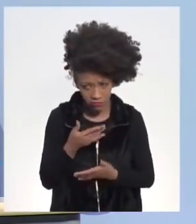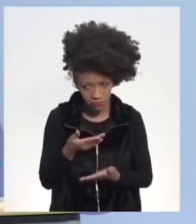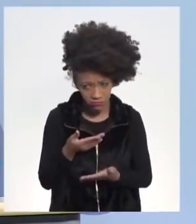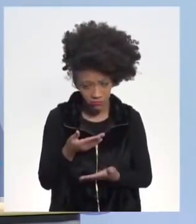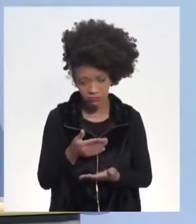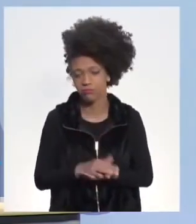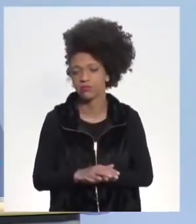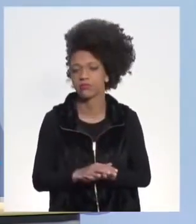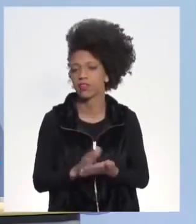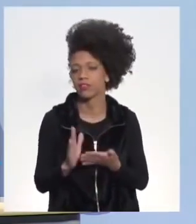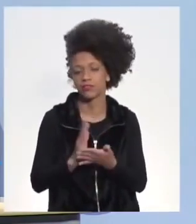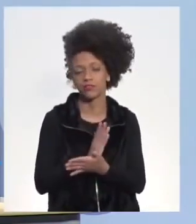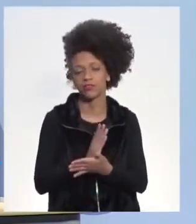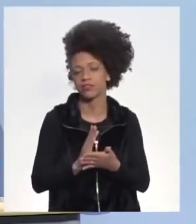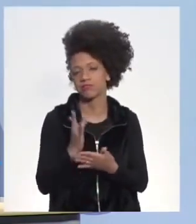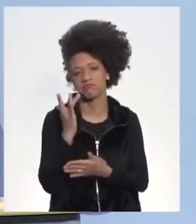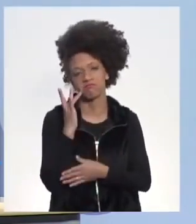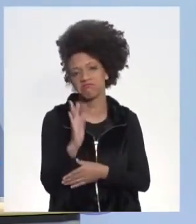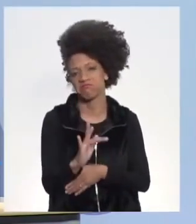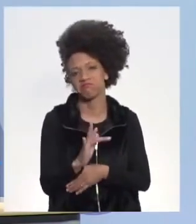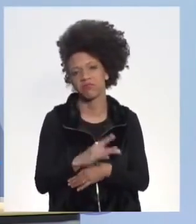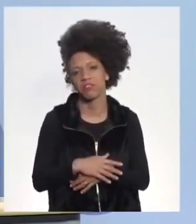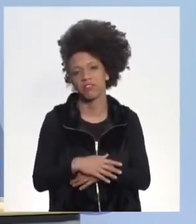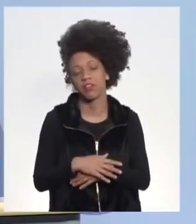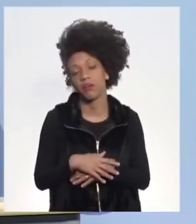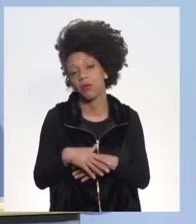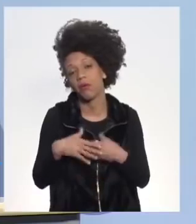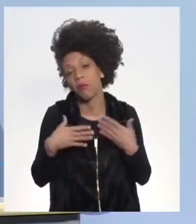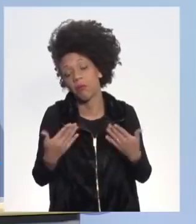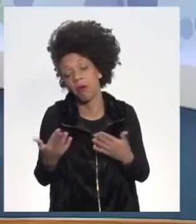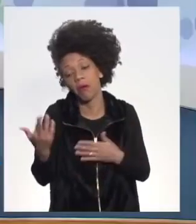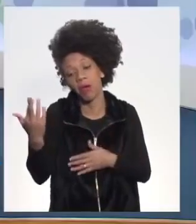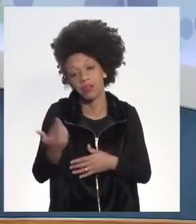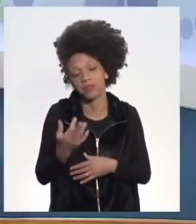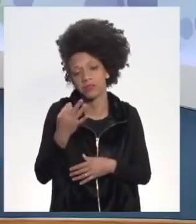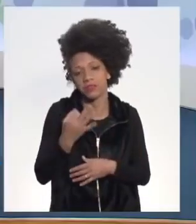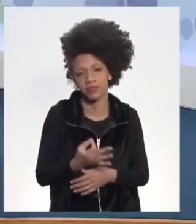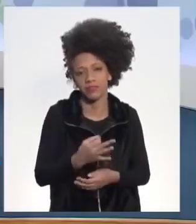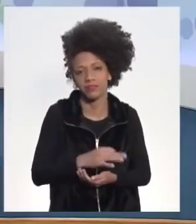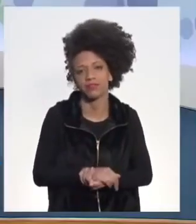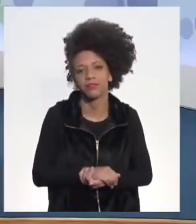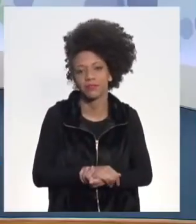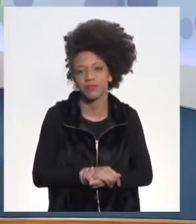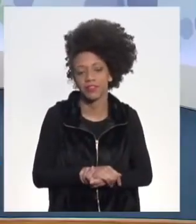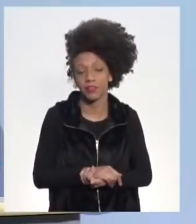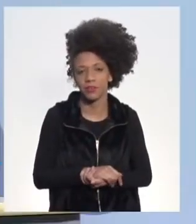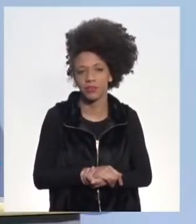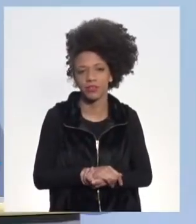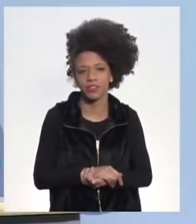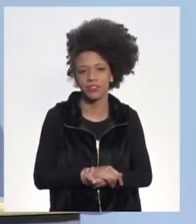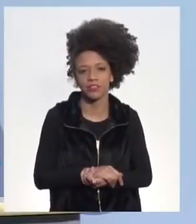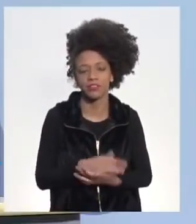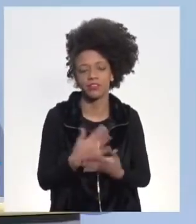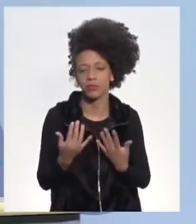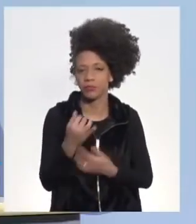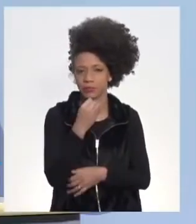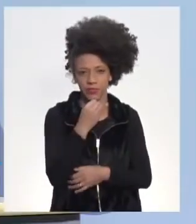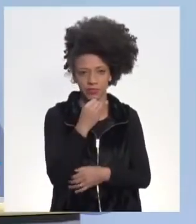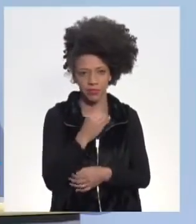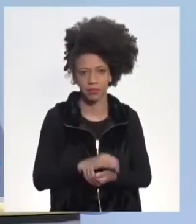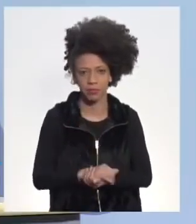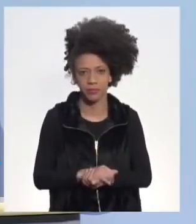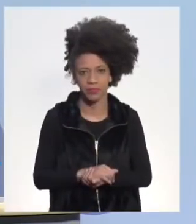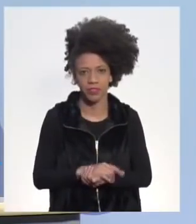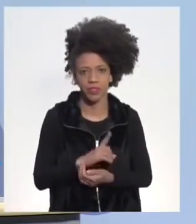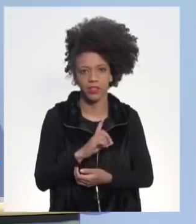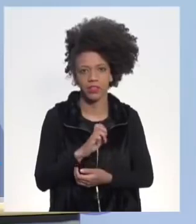mega divididos aqui. Eu não sei qual que foi mais a resposta aqui. Eu encontrei, por exemplo, a